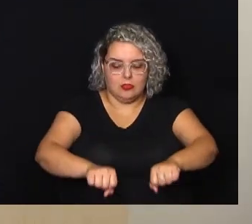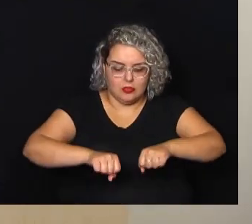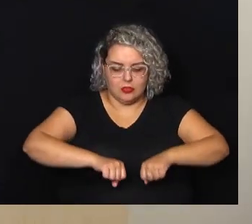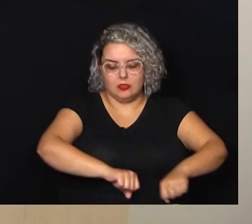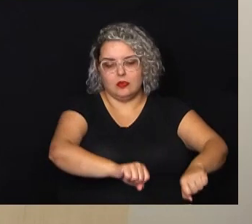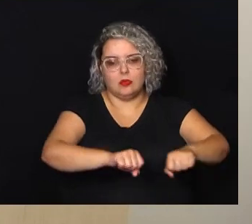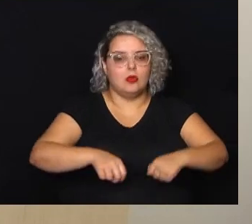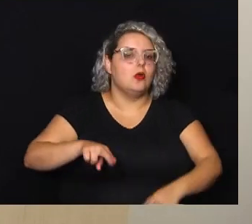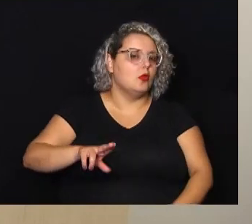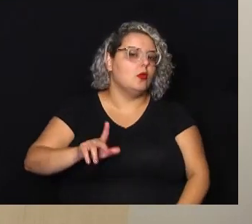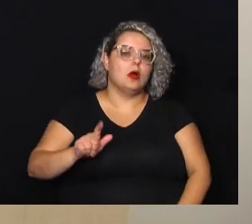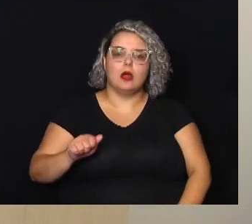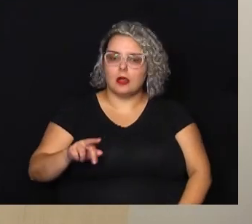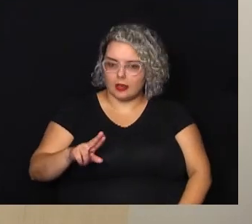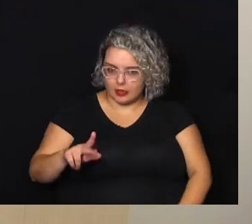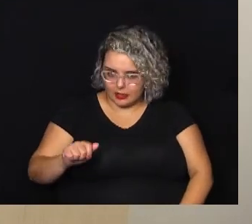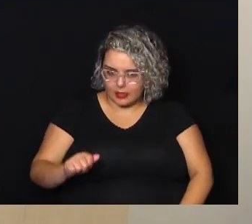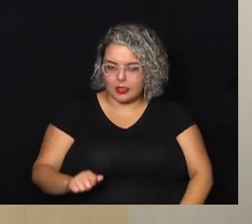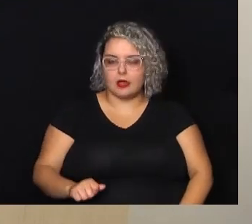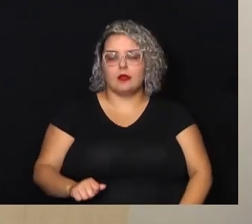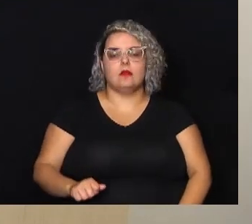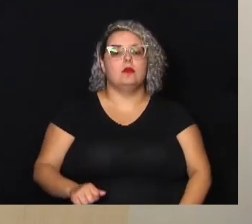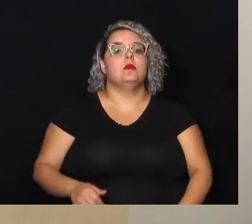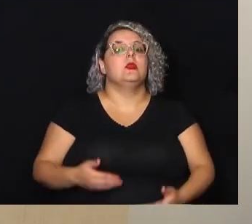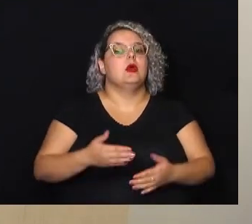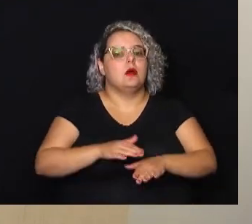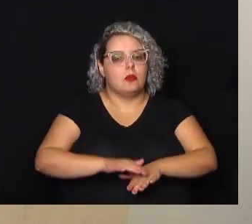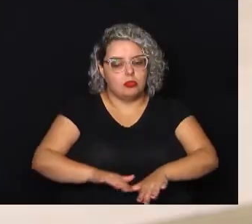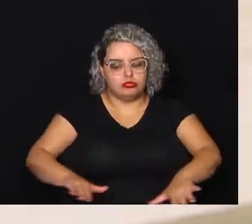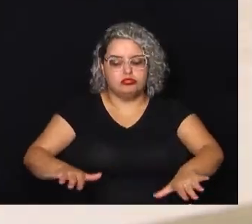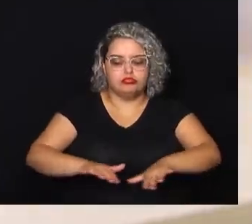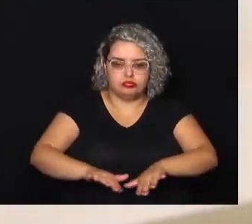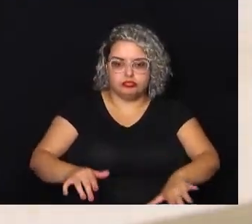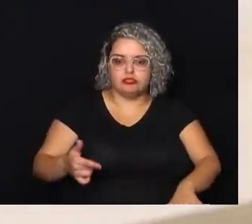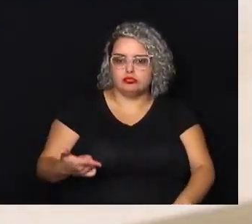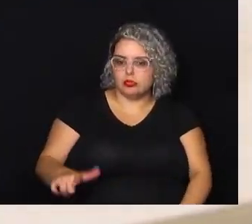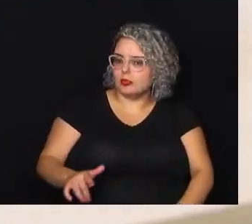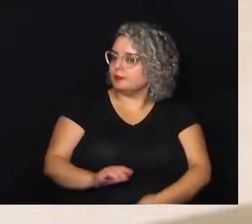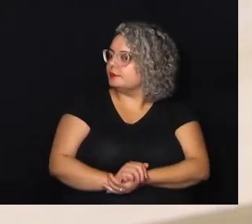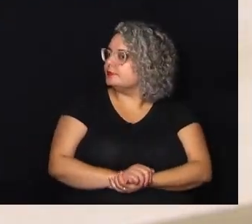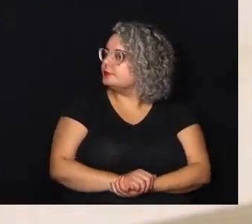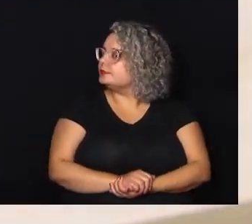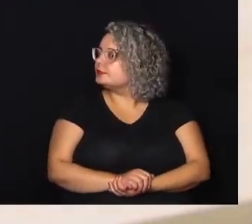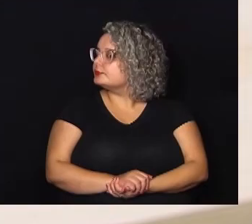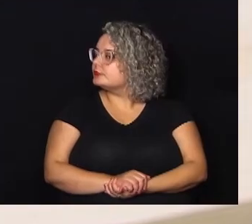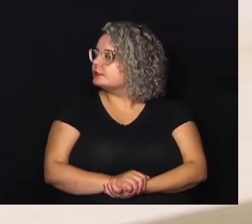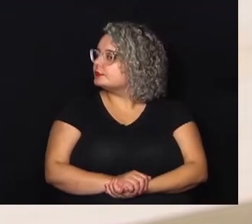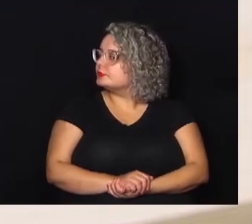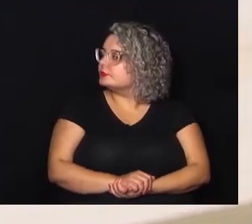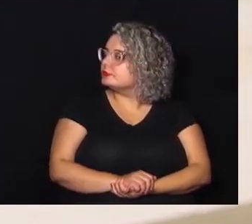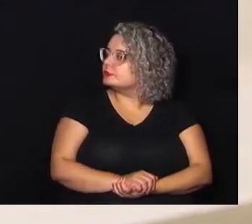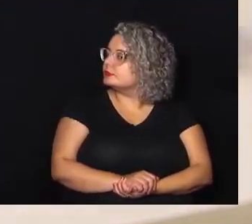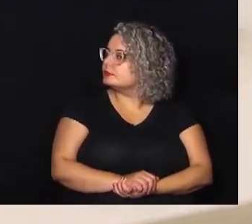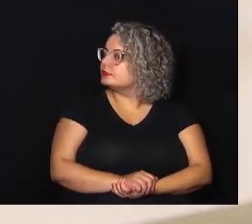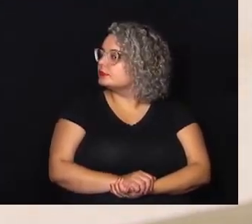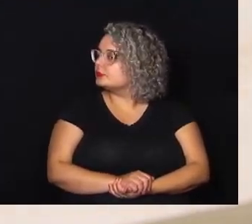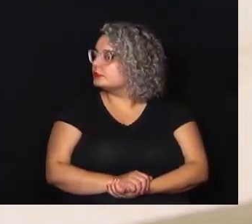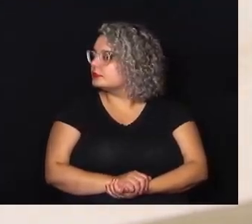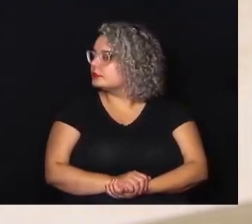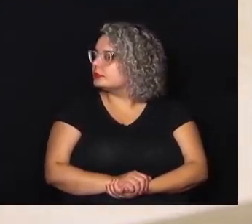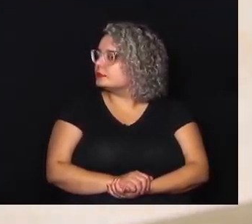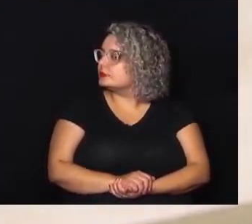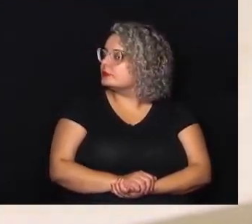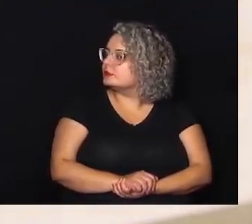passar o rolinho ou a garrafa que você tem aí para abrir novamente essa massa, tá bem? Isso. Vamos ver de novo, agora eu vou